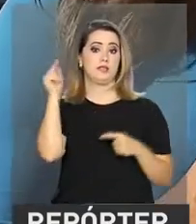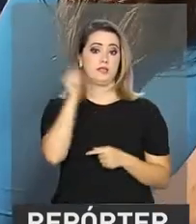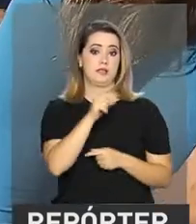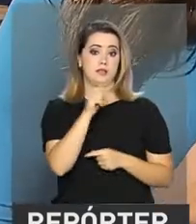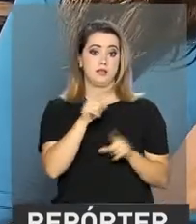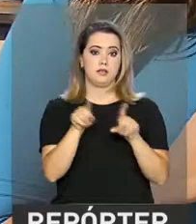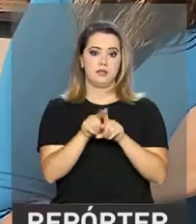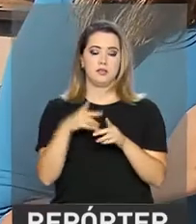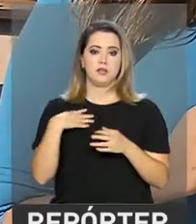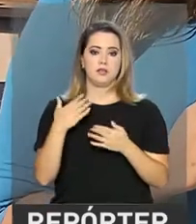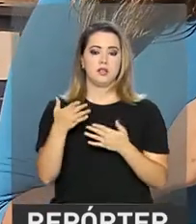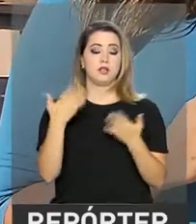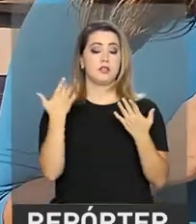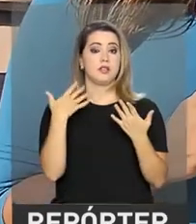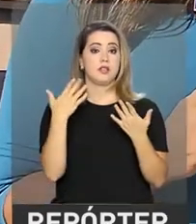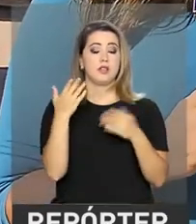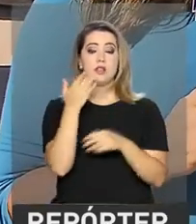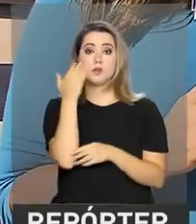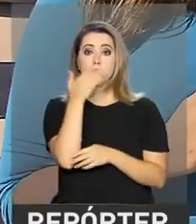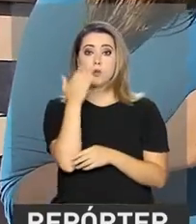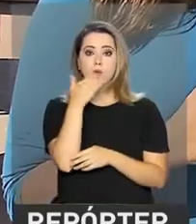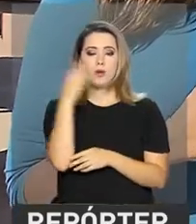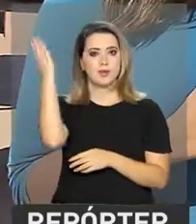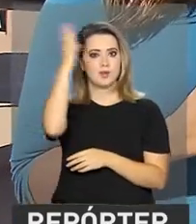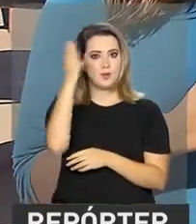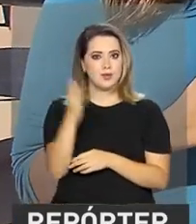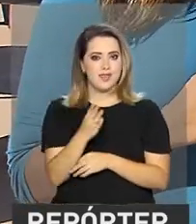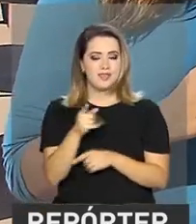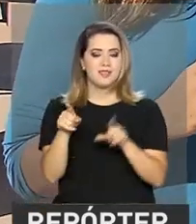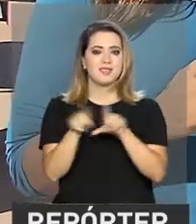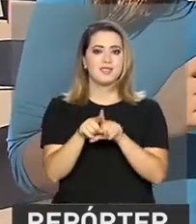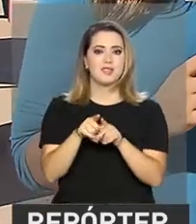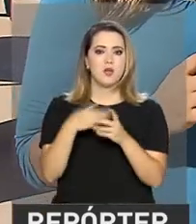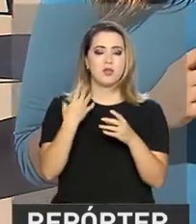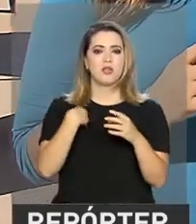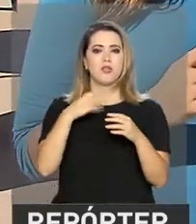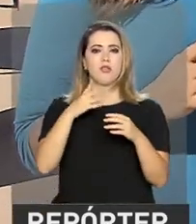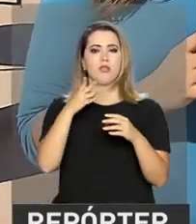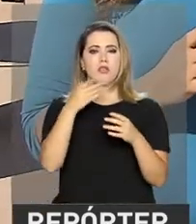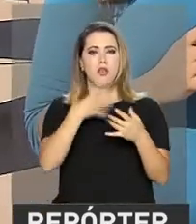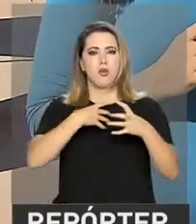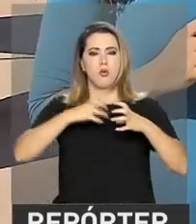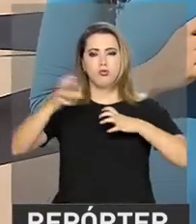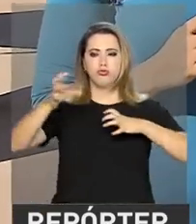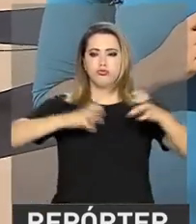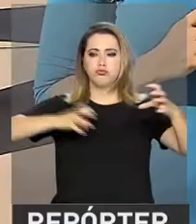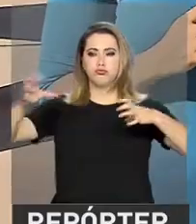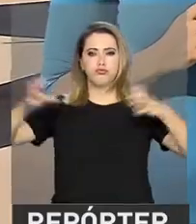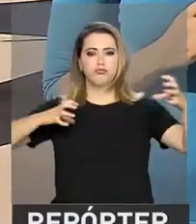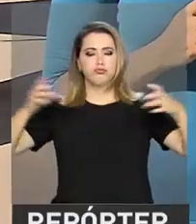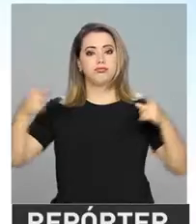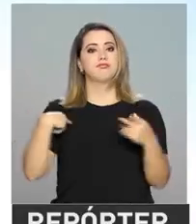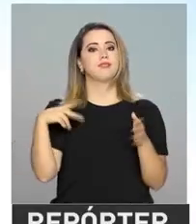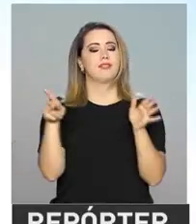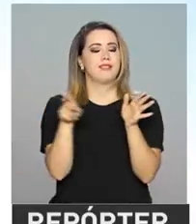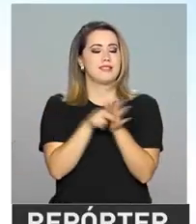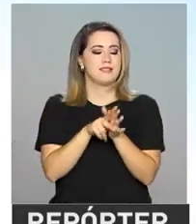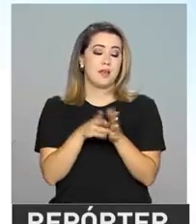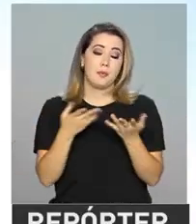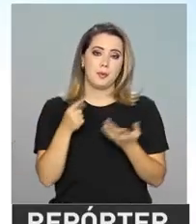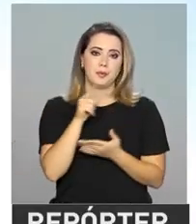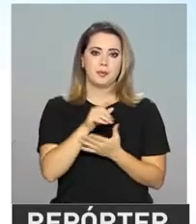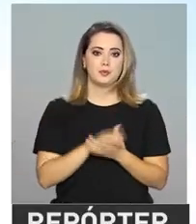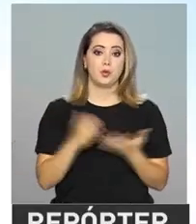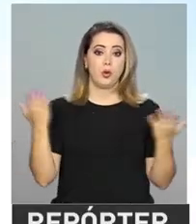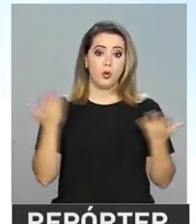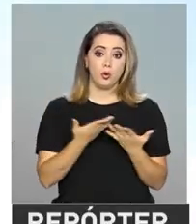aviões têm as cores da bandeira do Brasil e também a fumaça, que é característica da esquadrilha. O produto que é